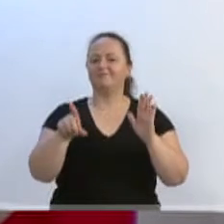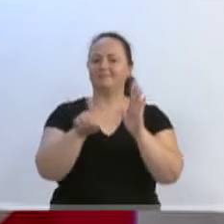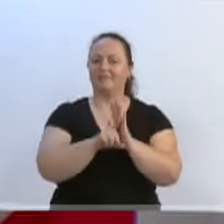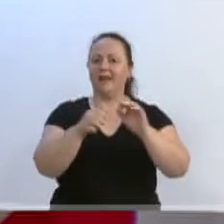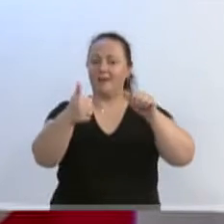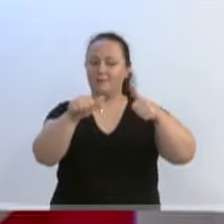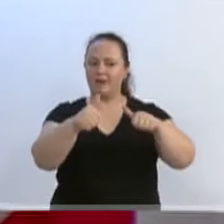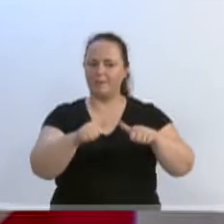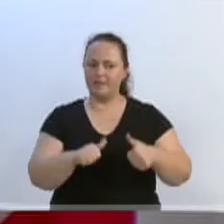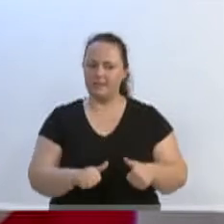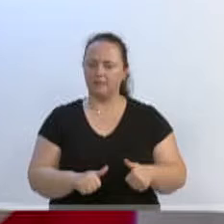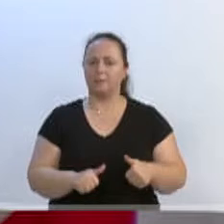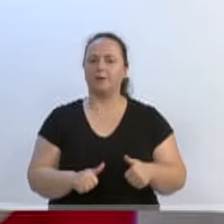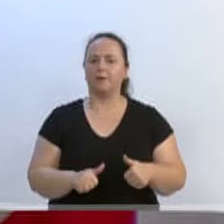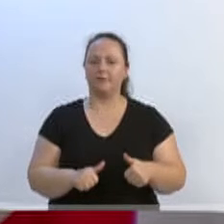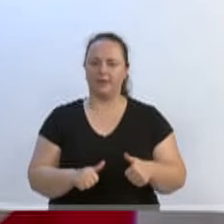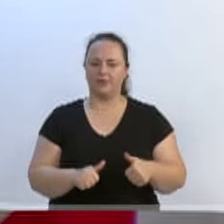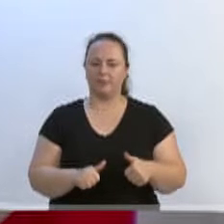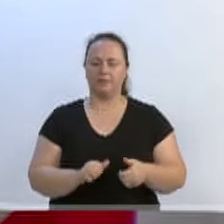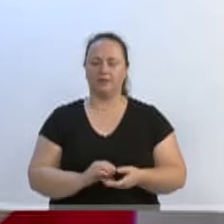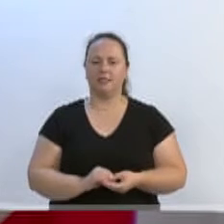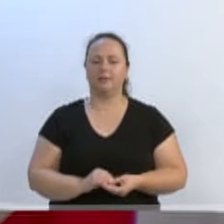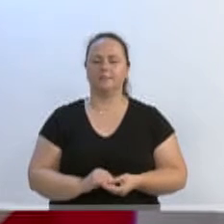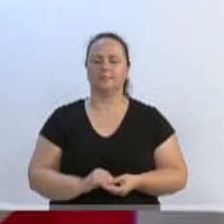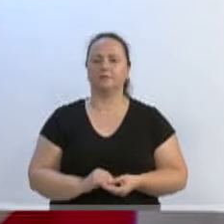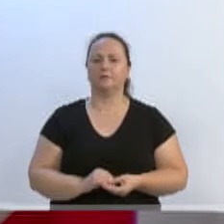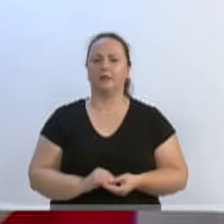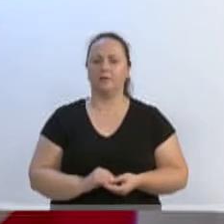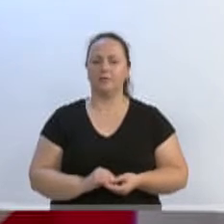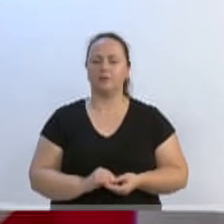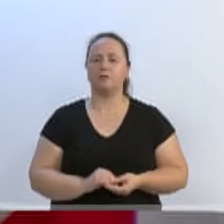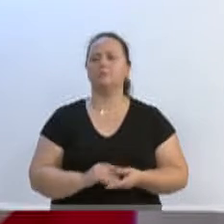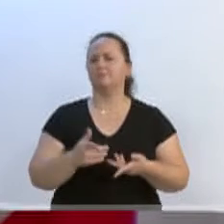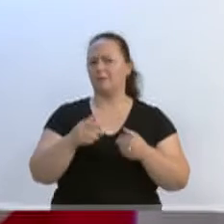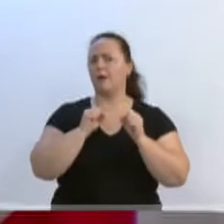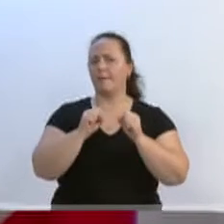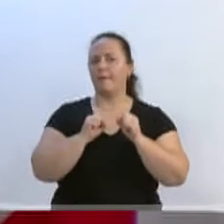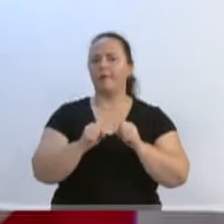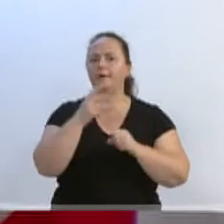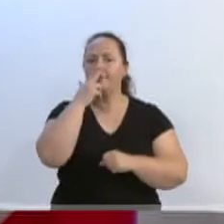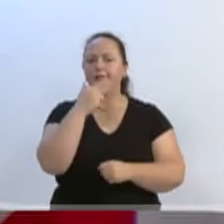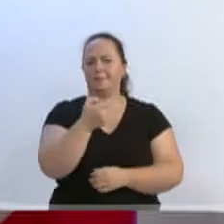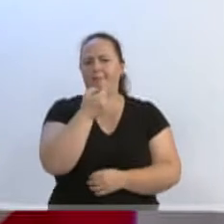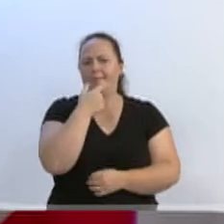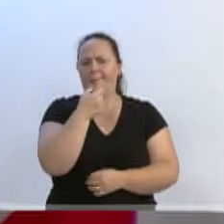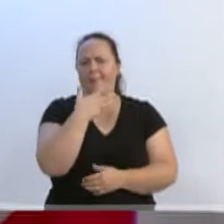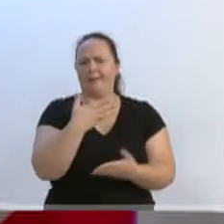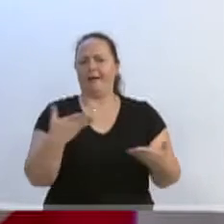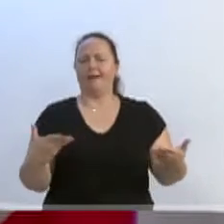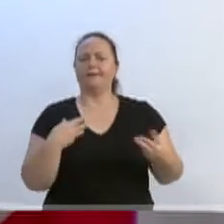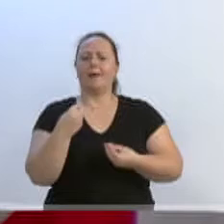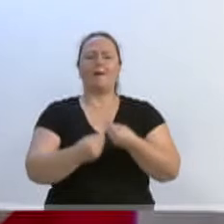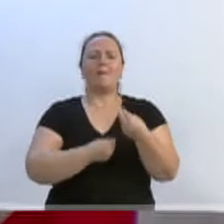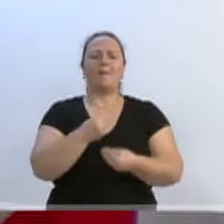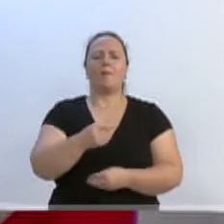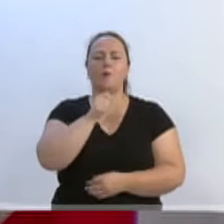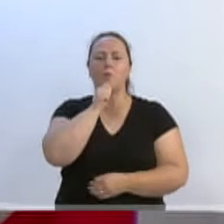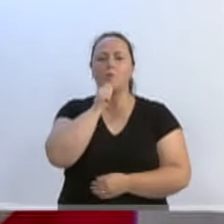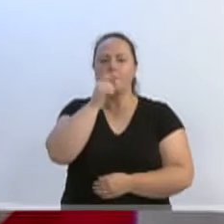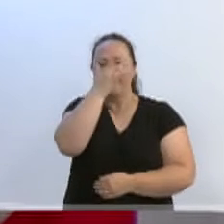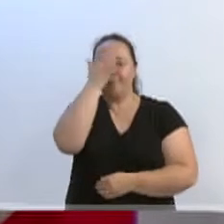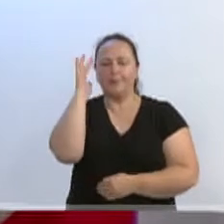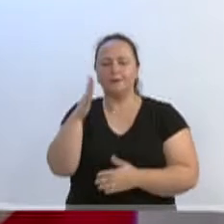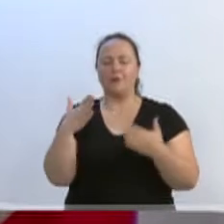governo e vamos retirar esse aqui até acaba sendo uma coisa que pode se tornar chacota para nossa cidade está apresentando pessoas que moram em uma casa